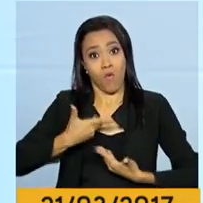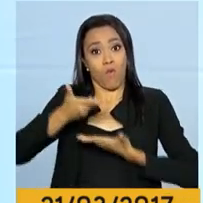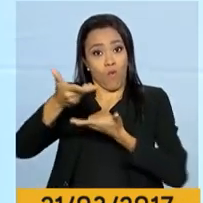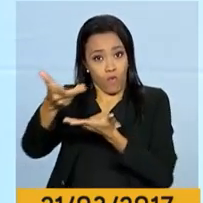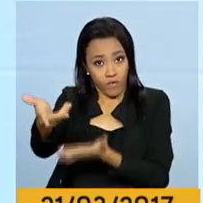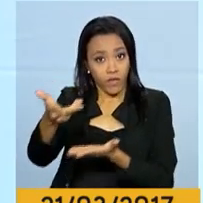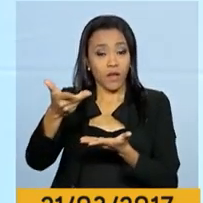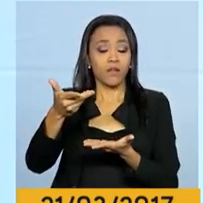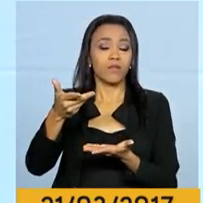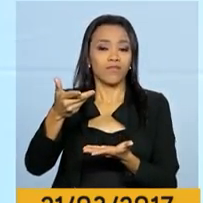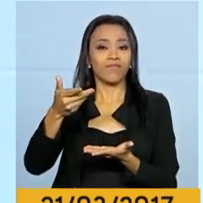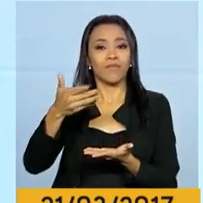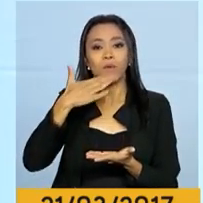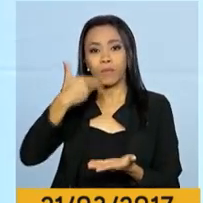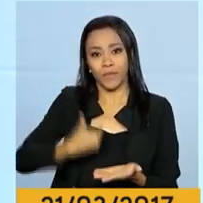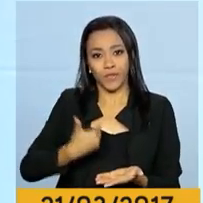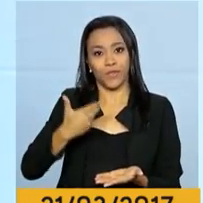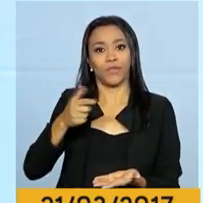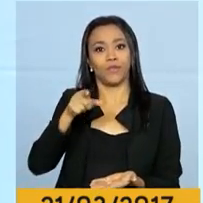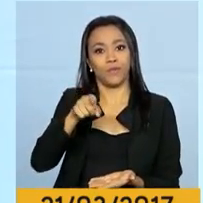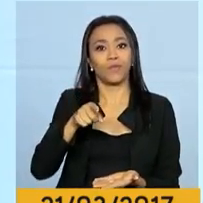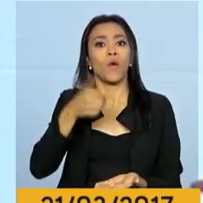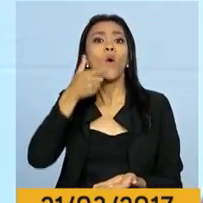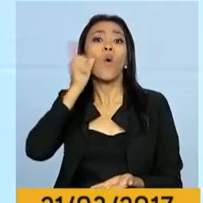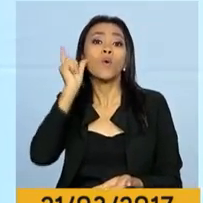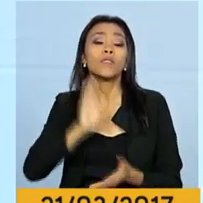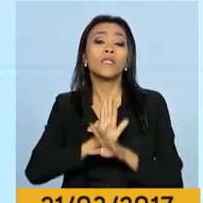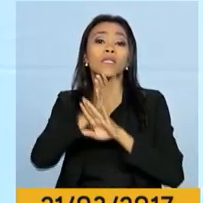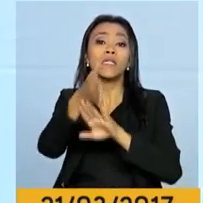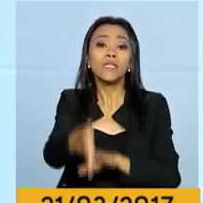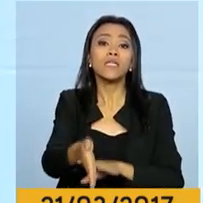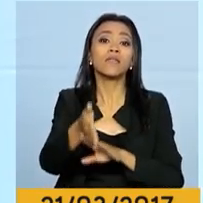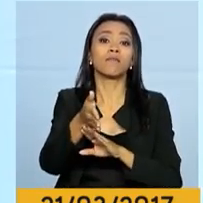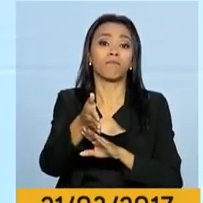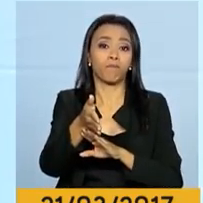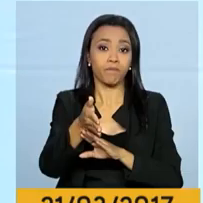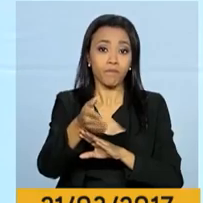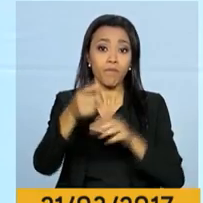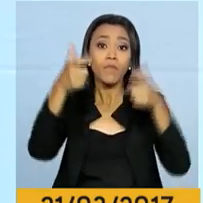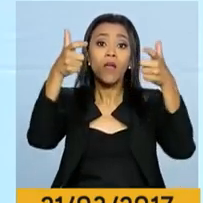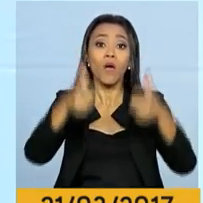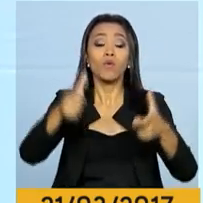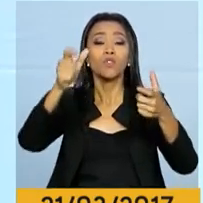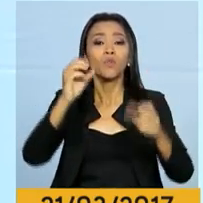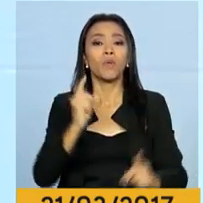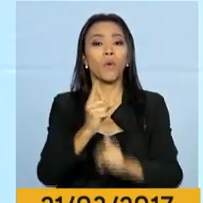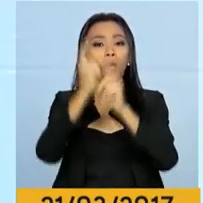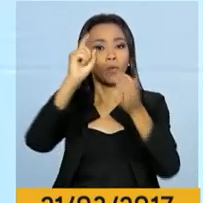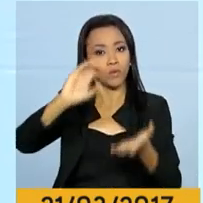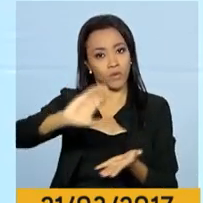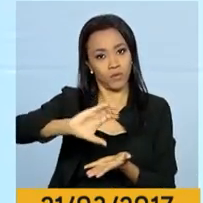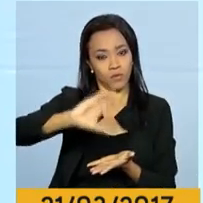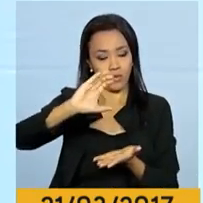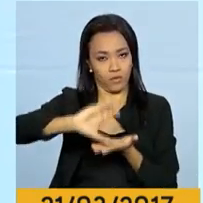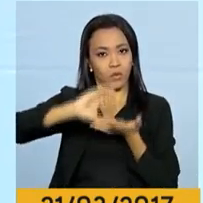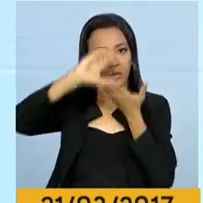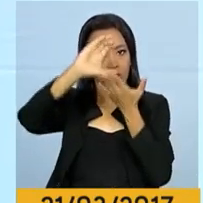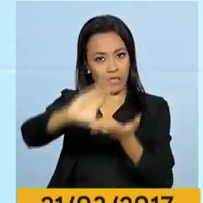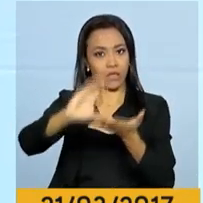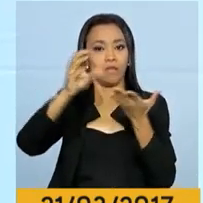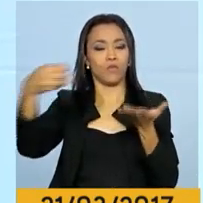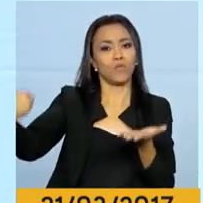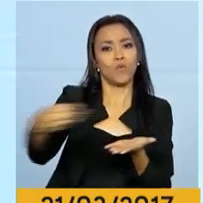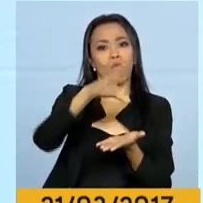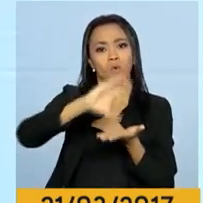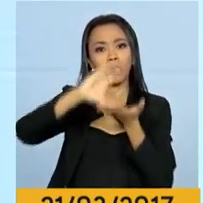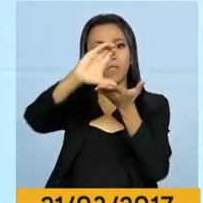a convite do presidente Hélio, de ir ontem à Câmara de Comércio Americana, onde se instalou o novo